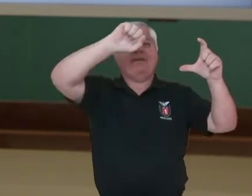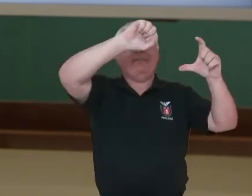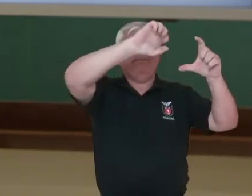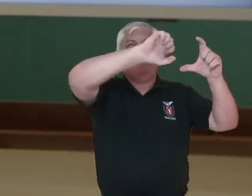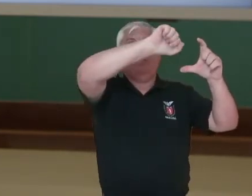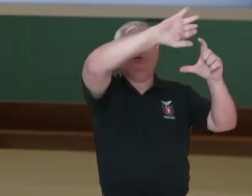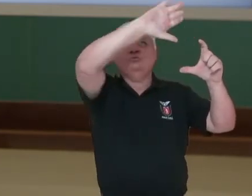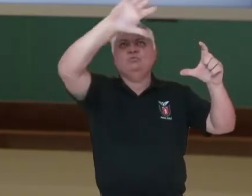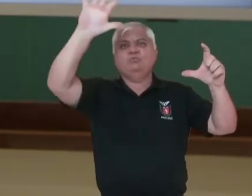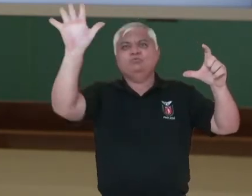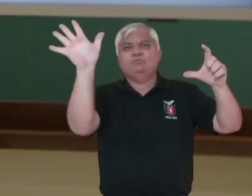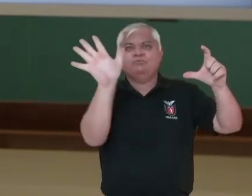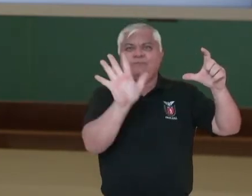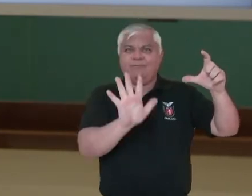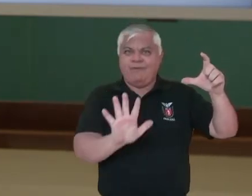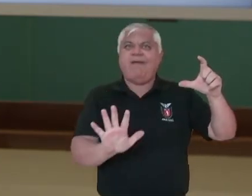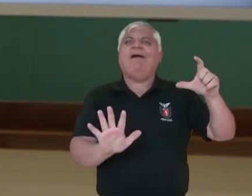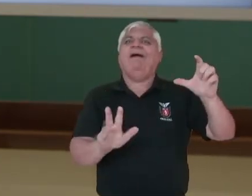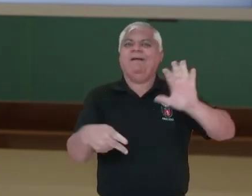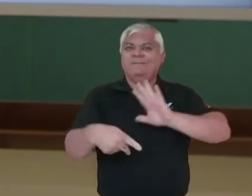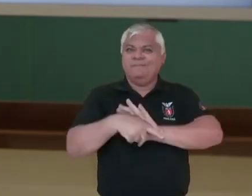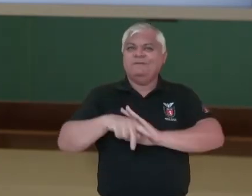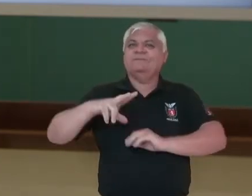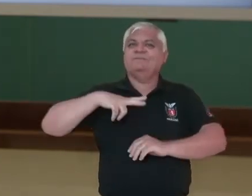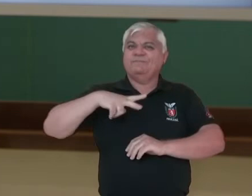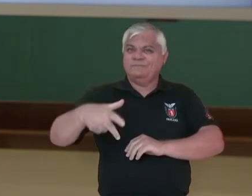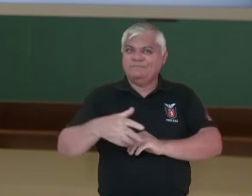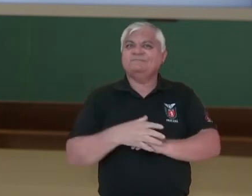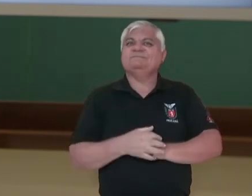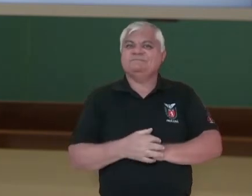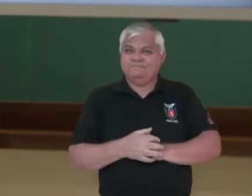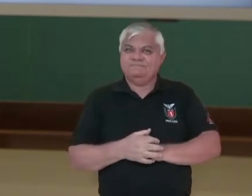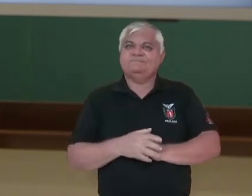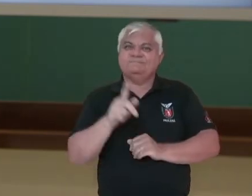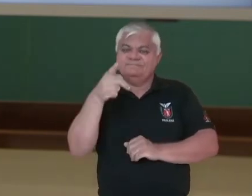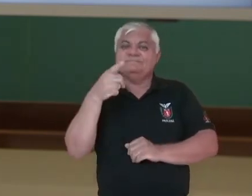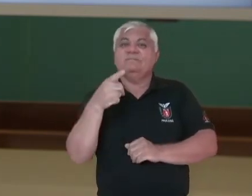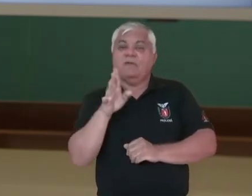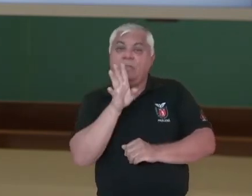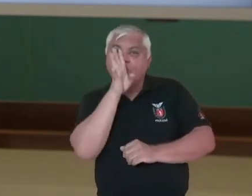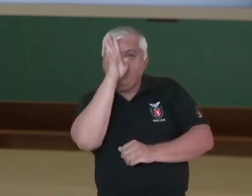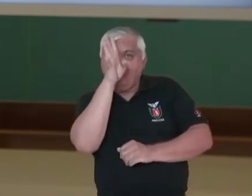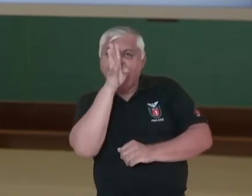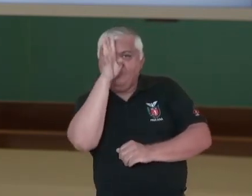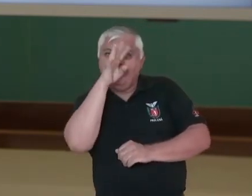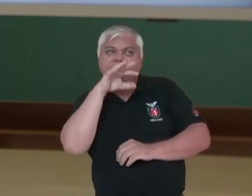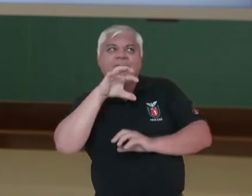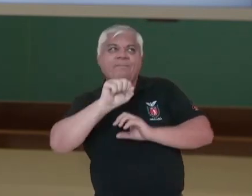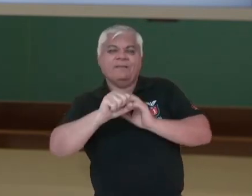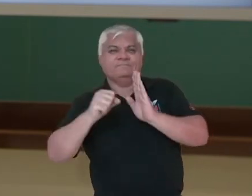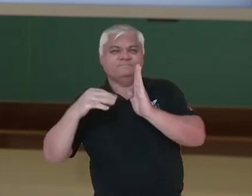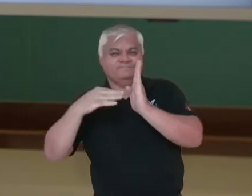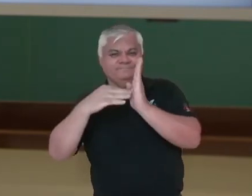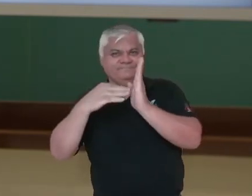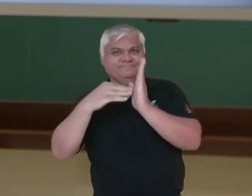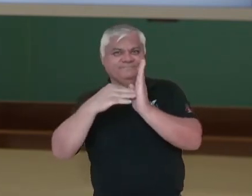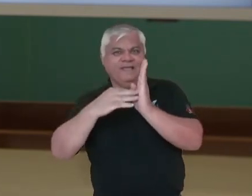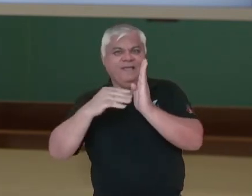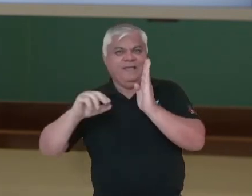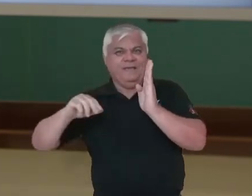De domínio português. Claro que acabaram ultrapassando a linha do Tratado de Tordesilhas